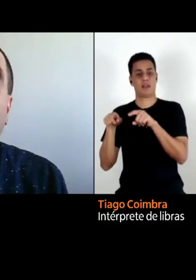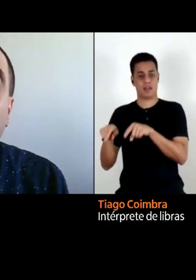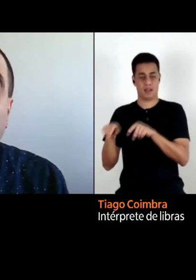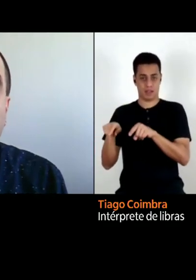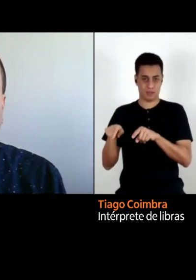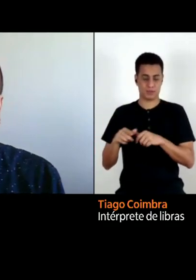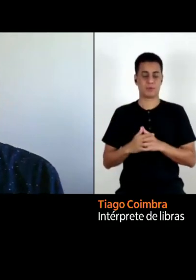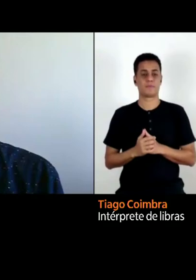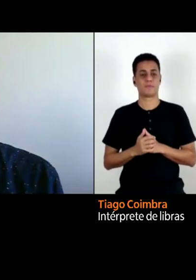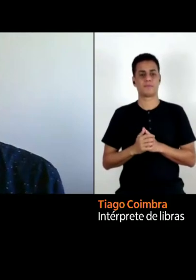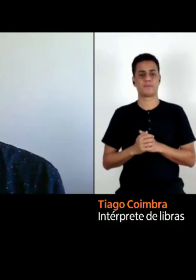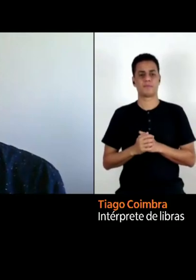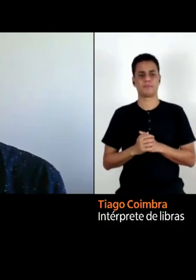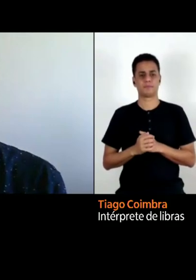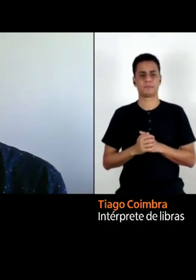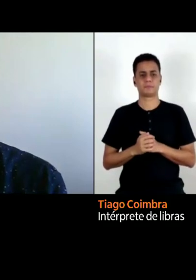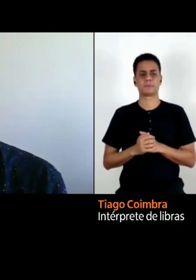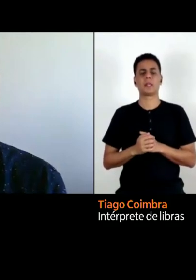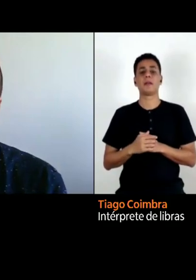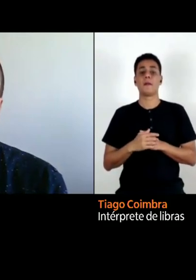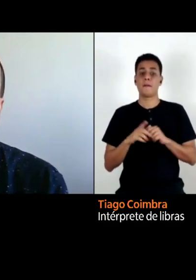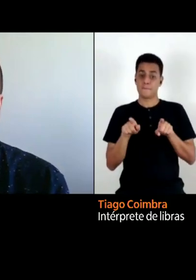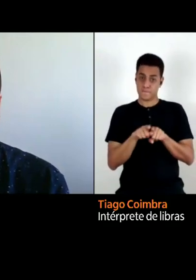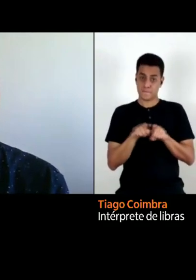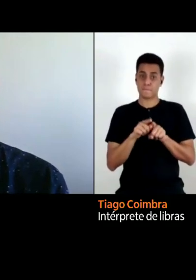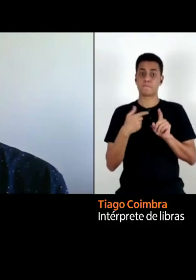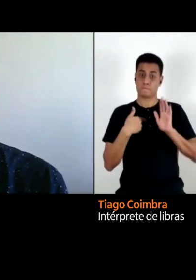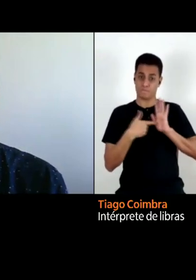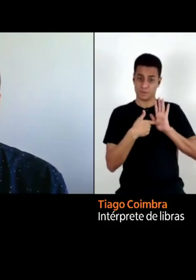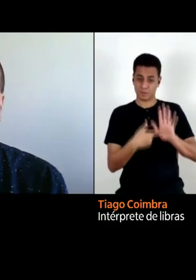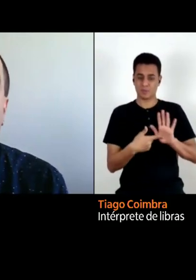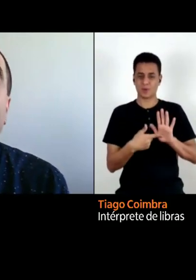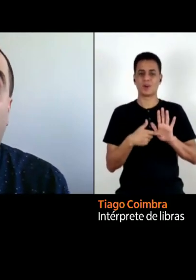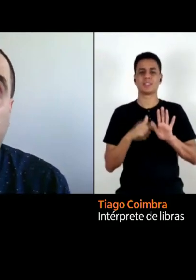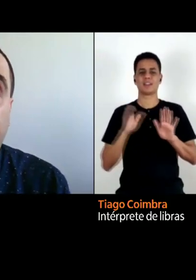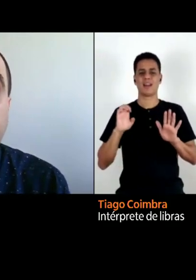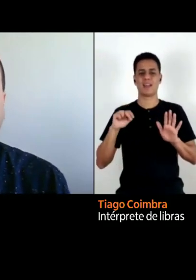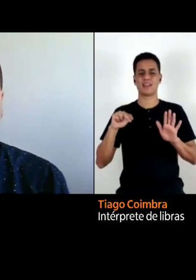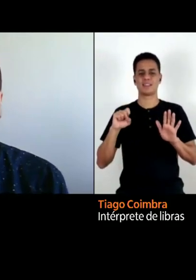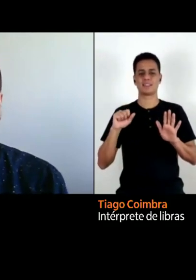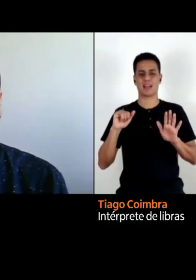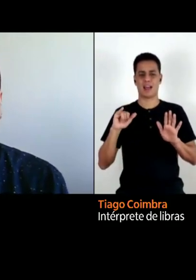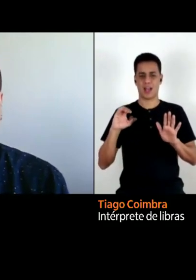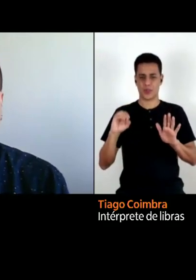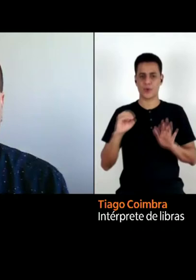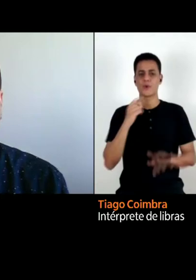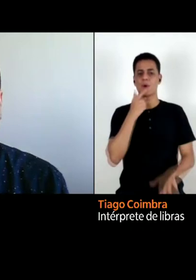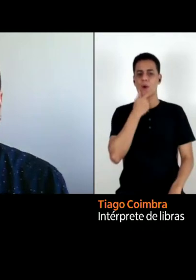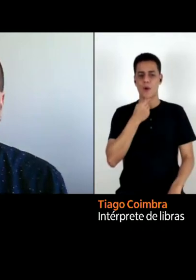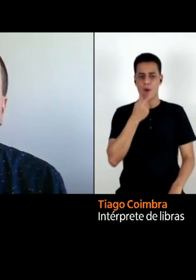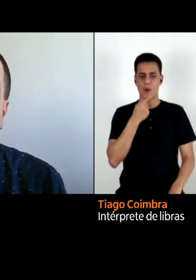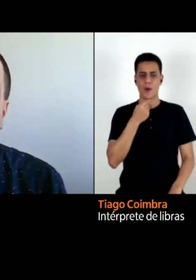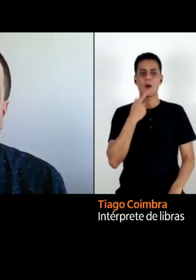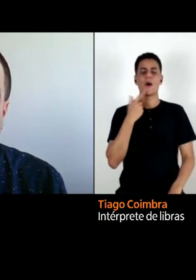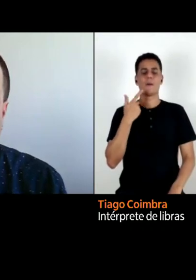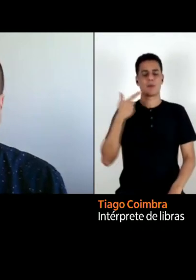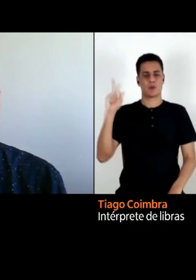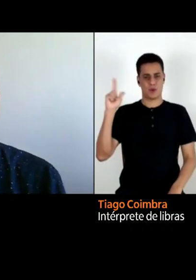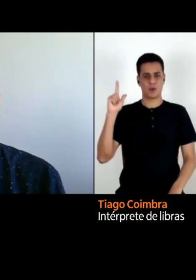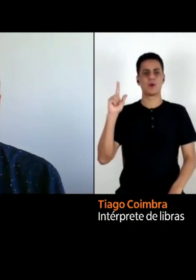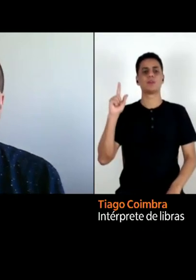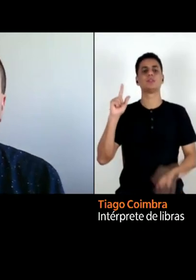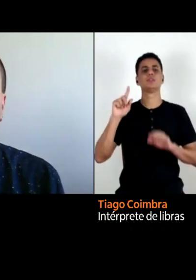Minha outra alusão remete a um ensaio do professor norte-americano Tom Gunning sobre filmes de found